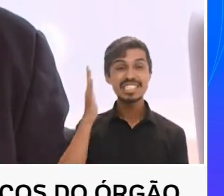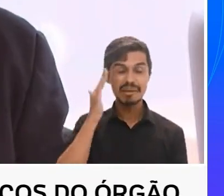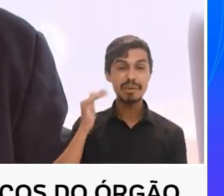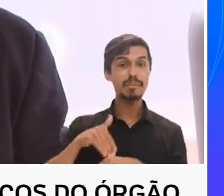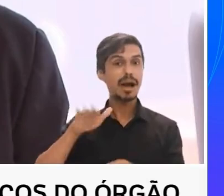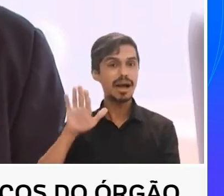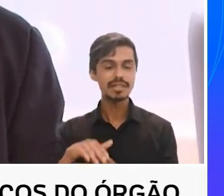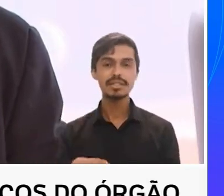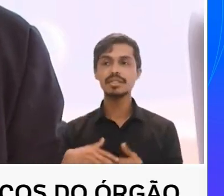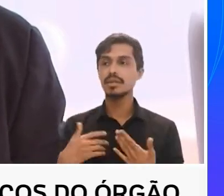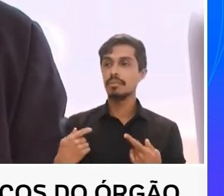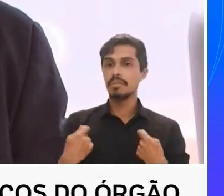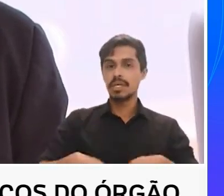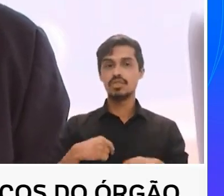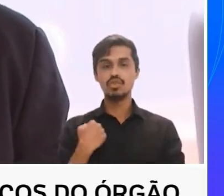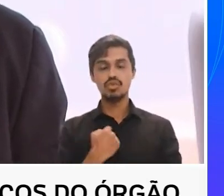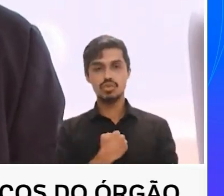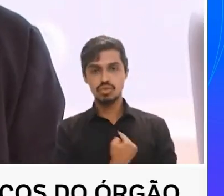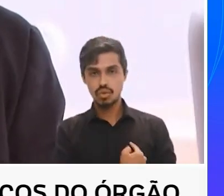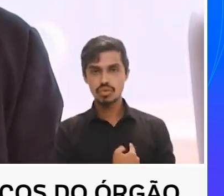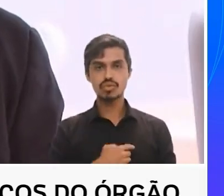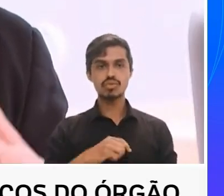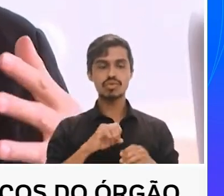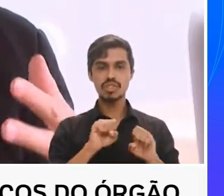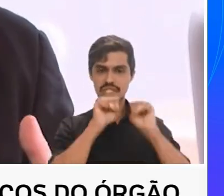construída somente a partir de práticas